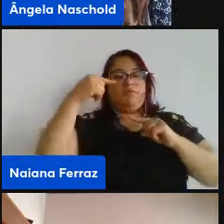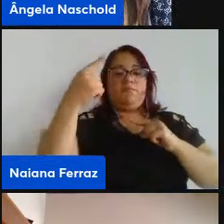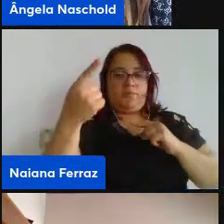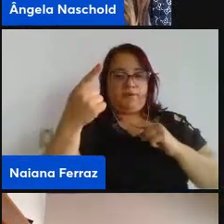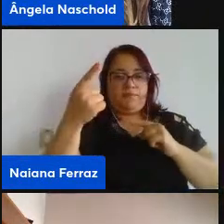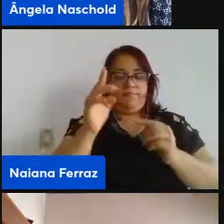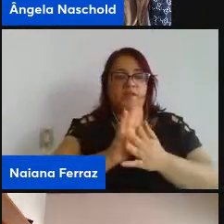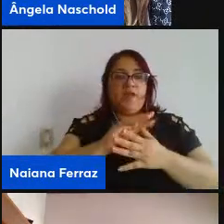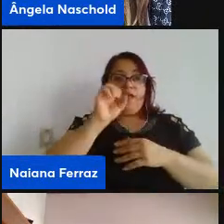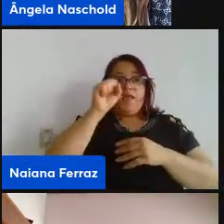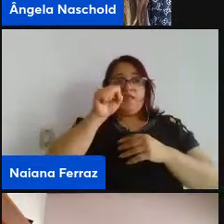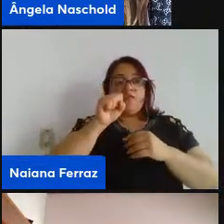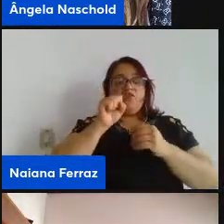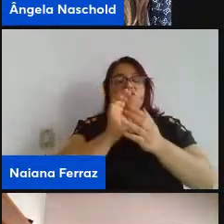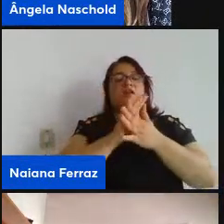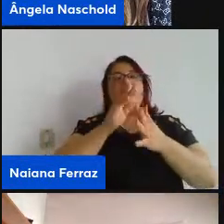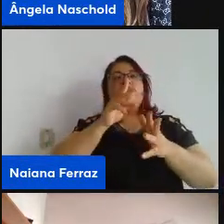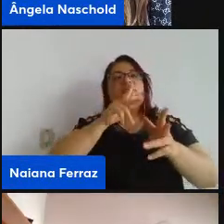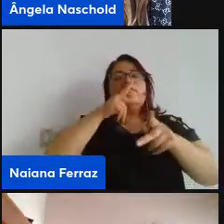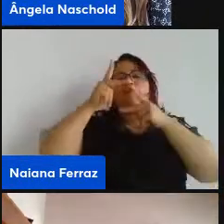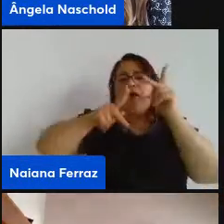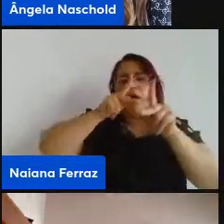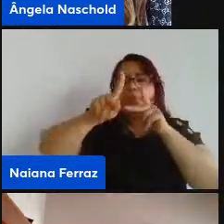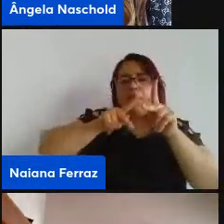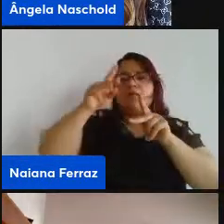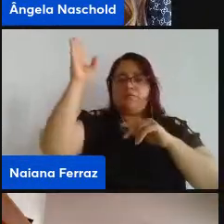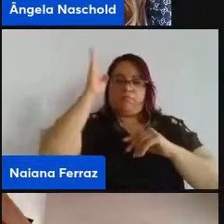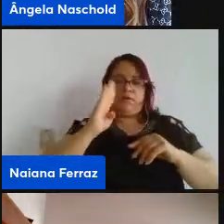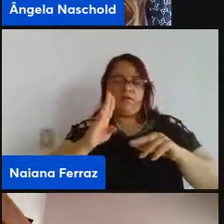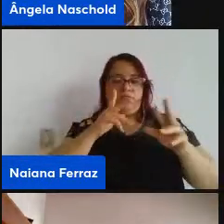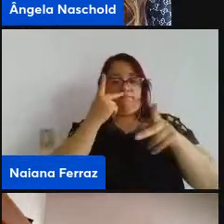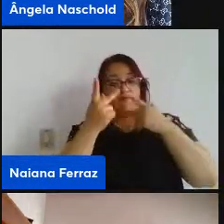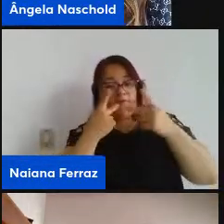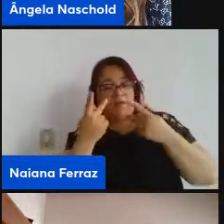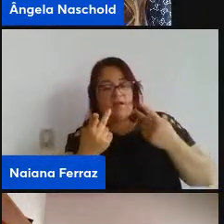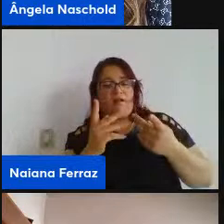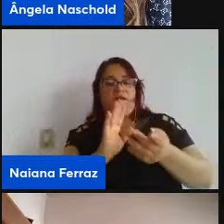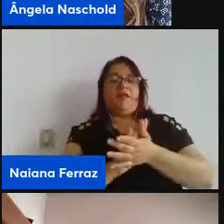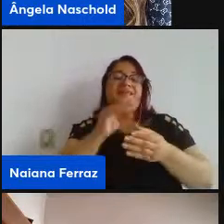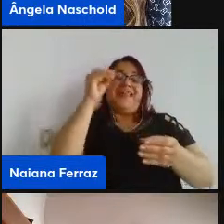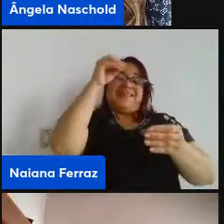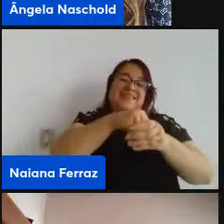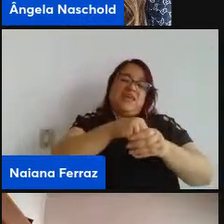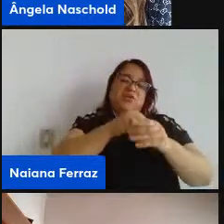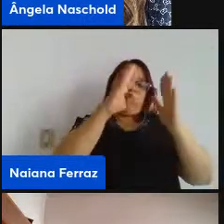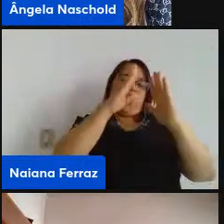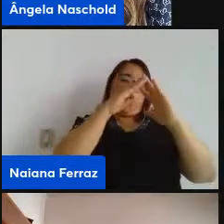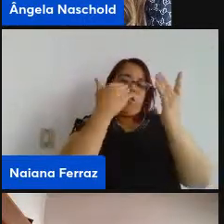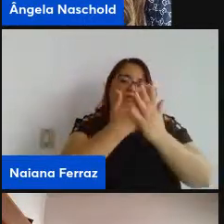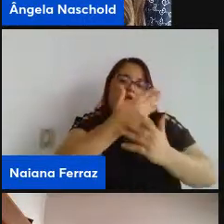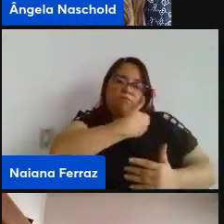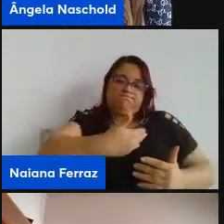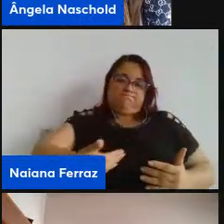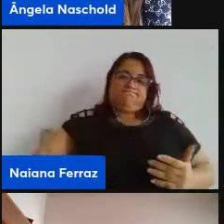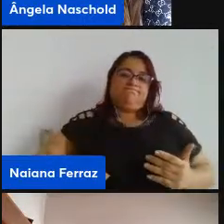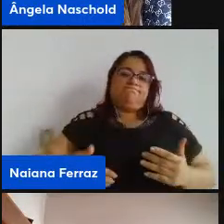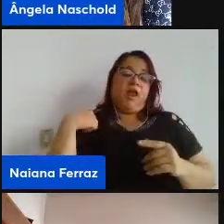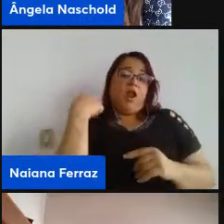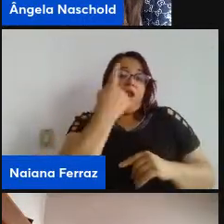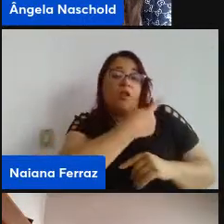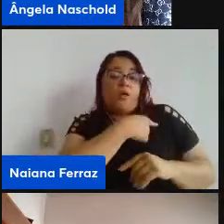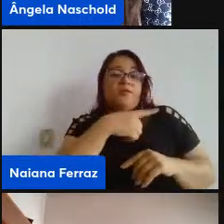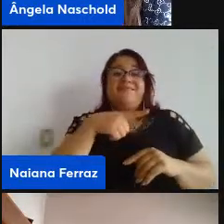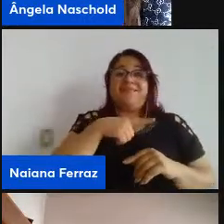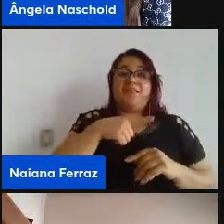da maioria da população brasileira que está nas escolas públicas, nós temos um número